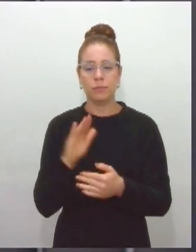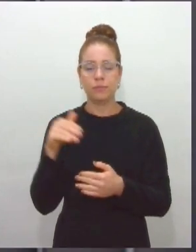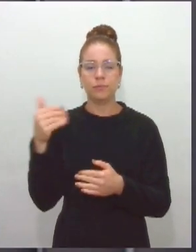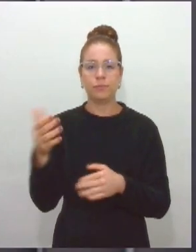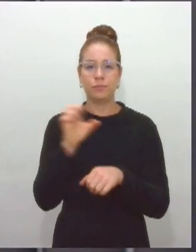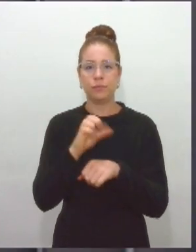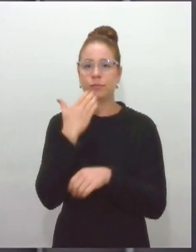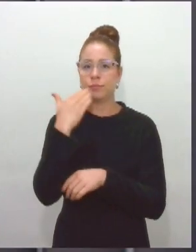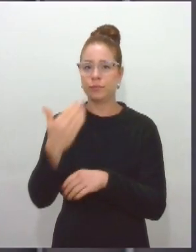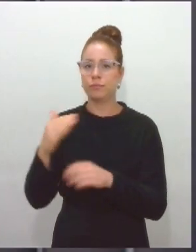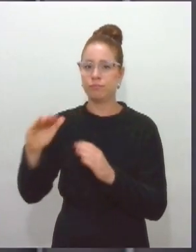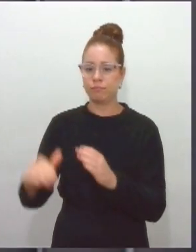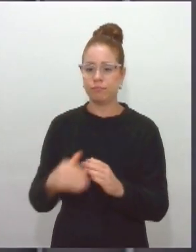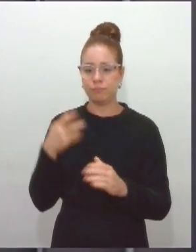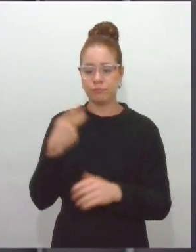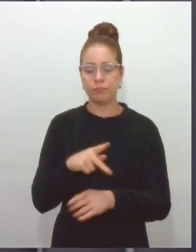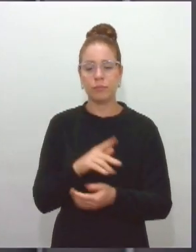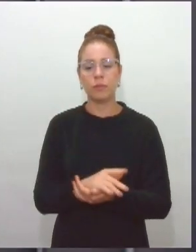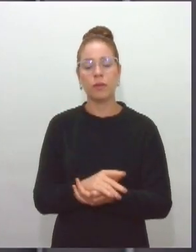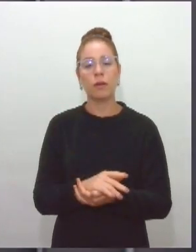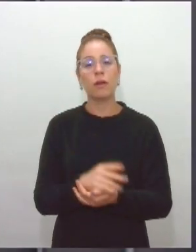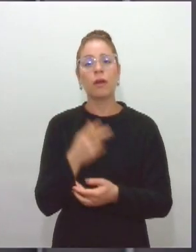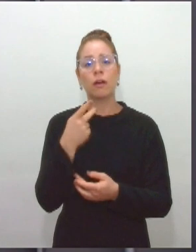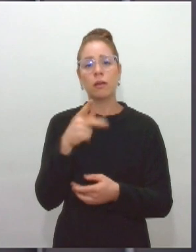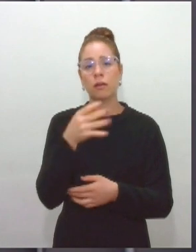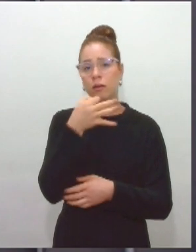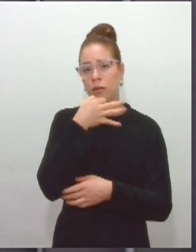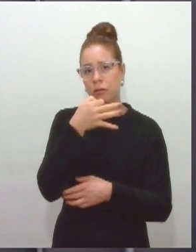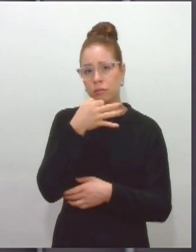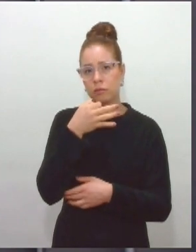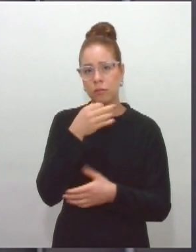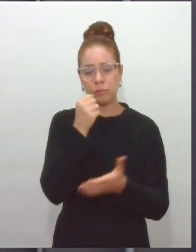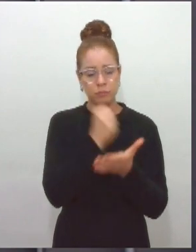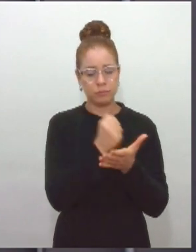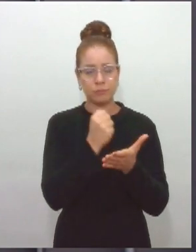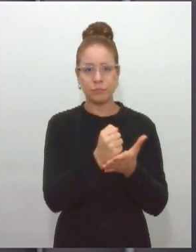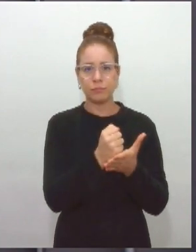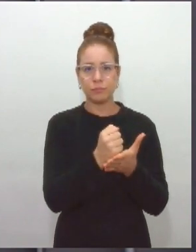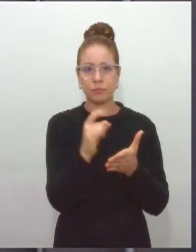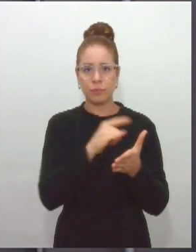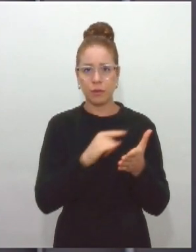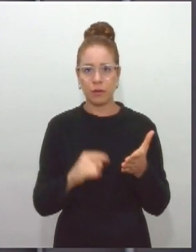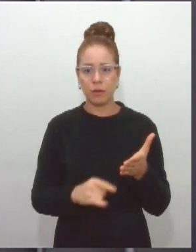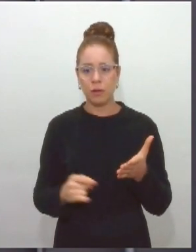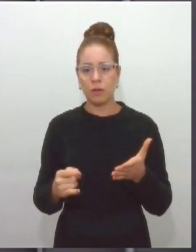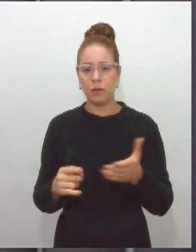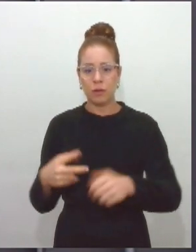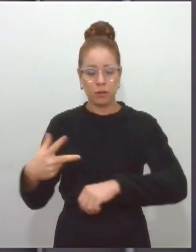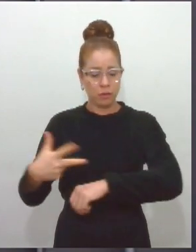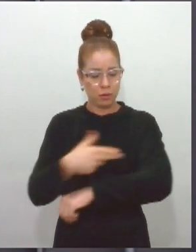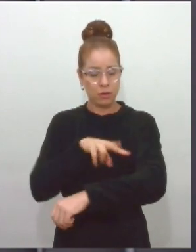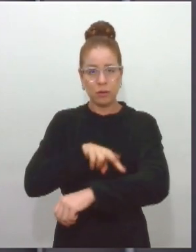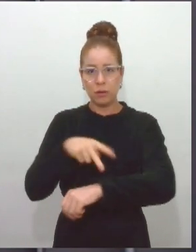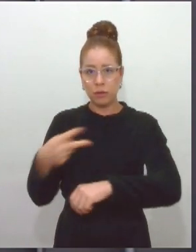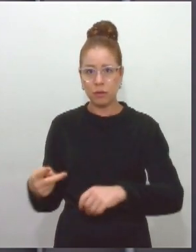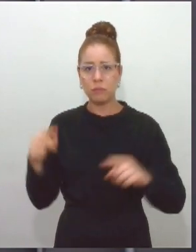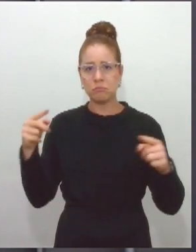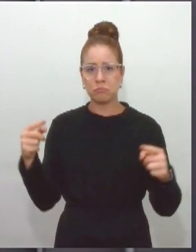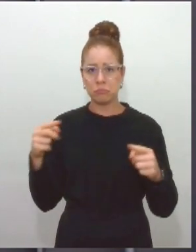E, na sua visão, a autorização para a realização de transplante de pele representa um avanço importante para o Estado?